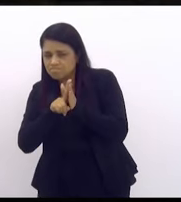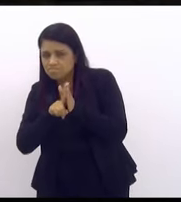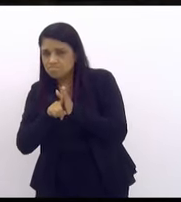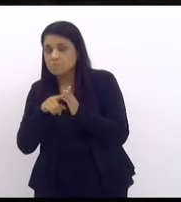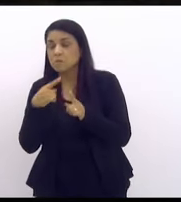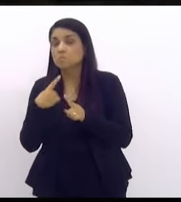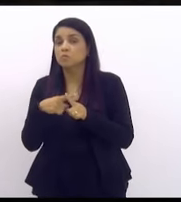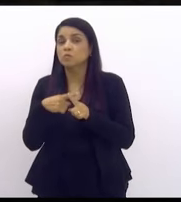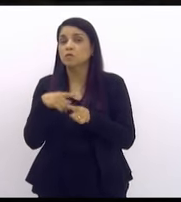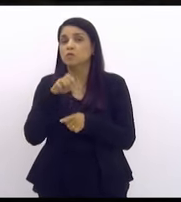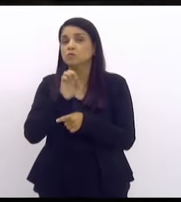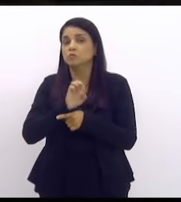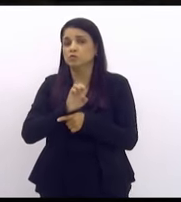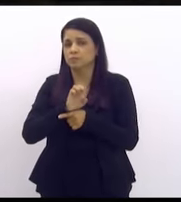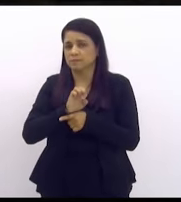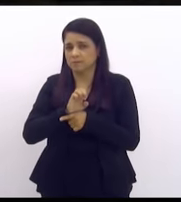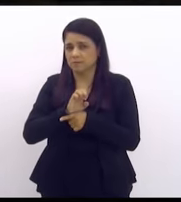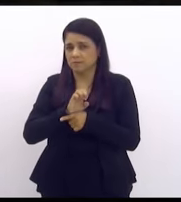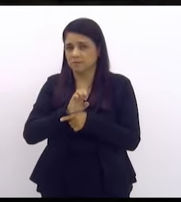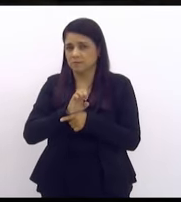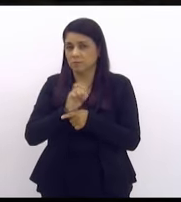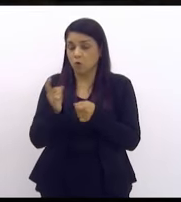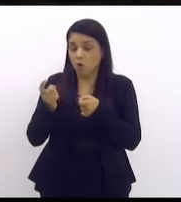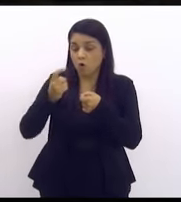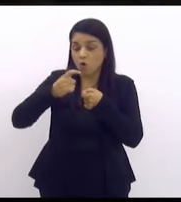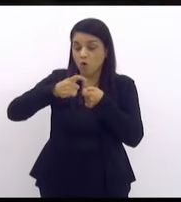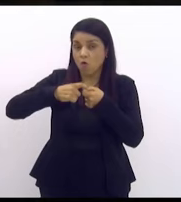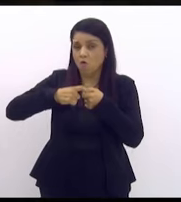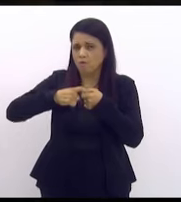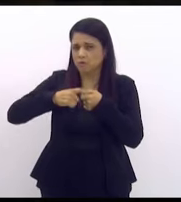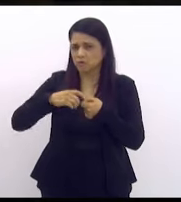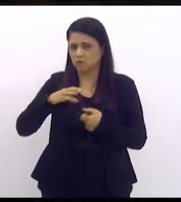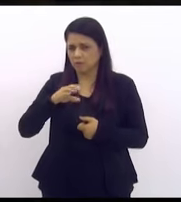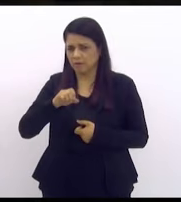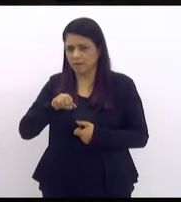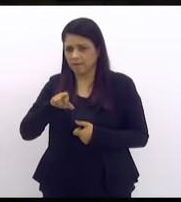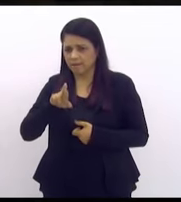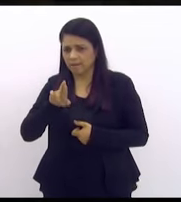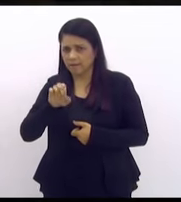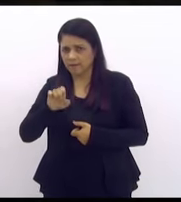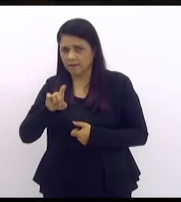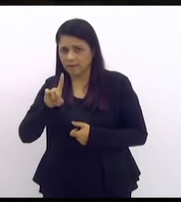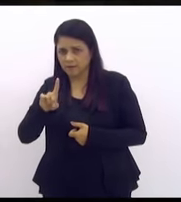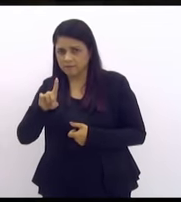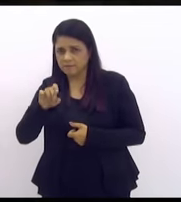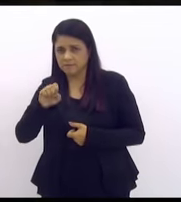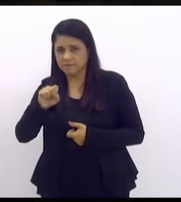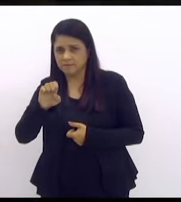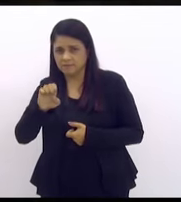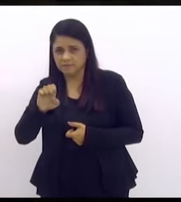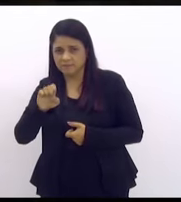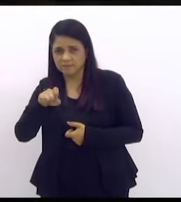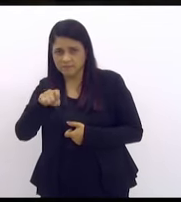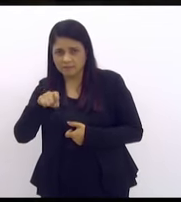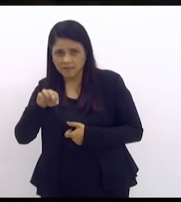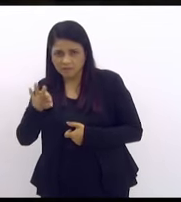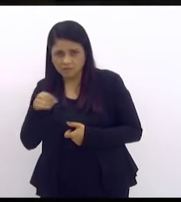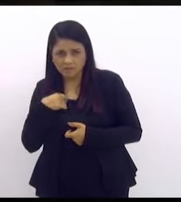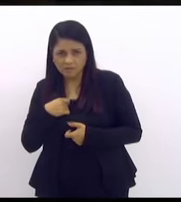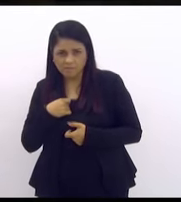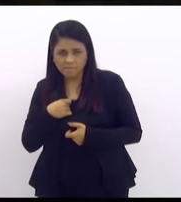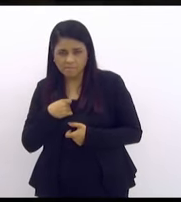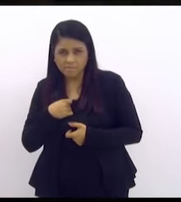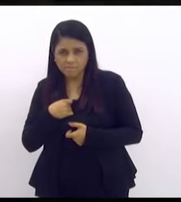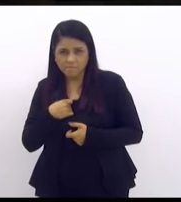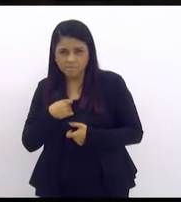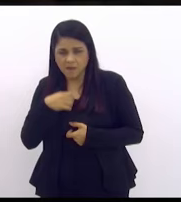o Estado fez convênio com o Credicesta para espoliar o servidor público?